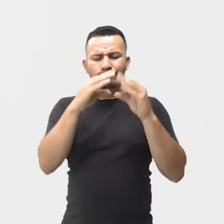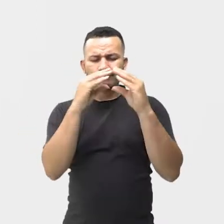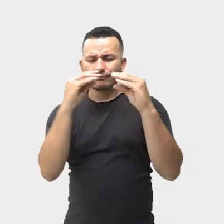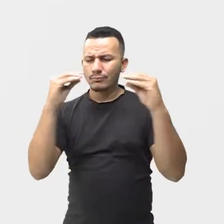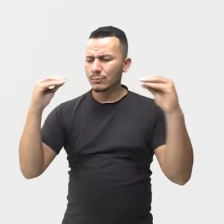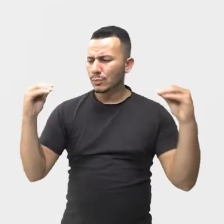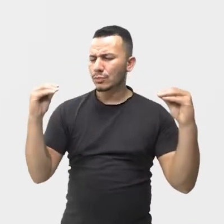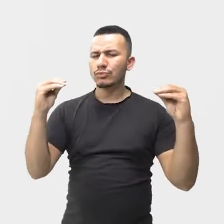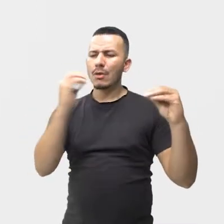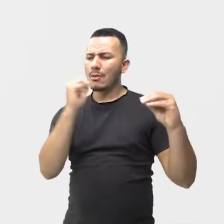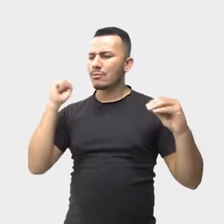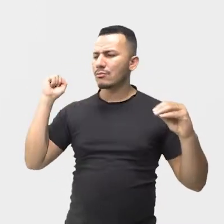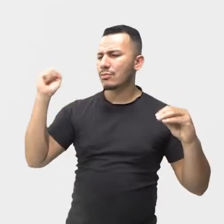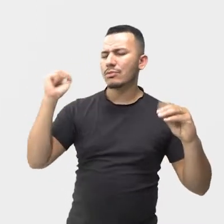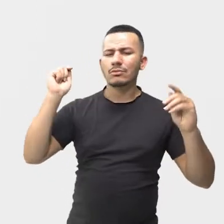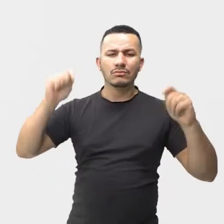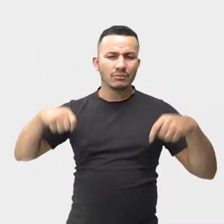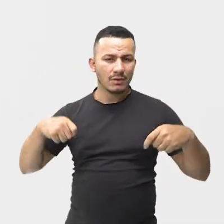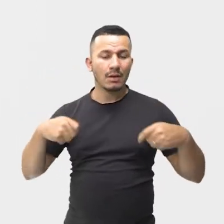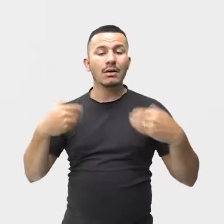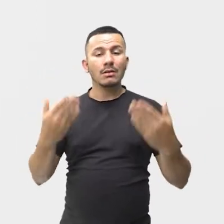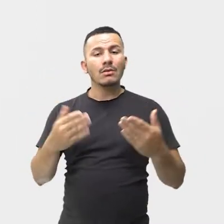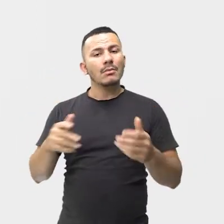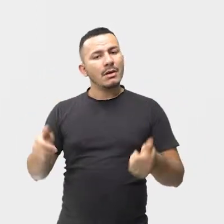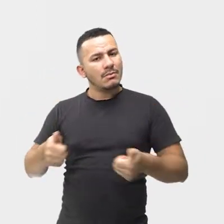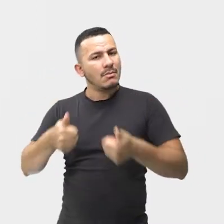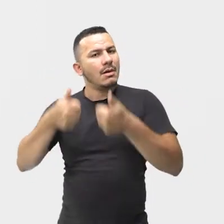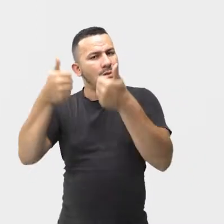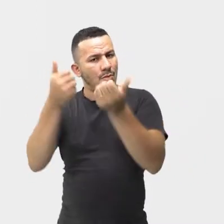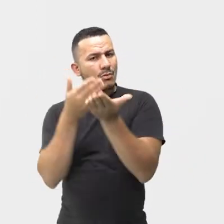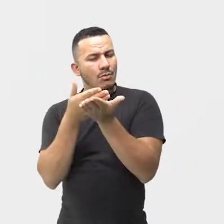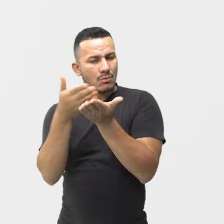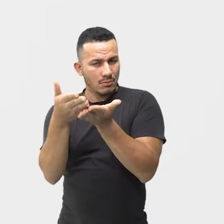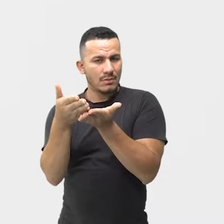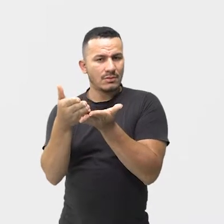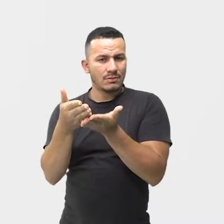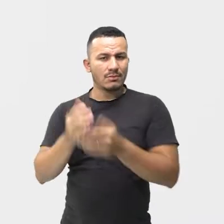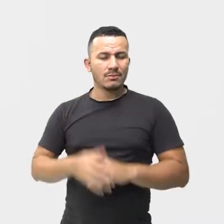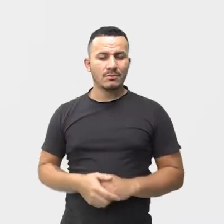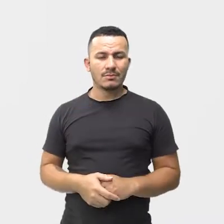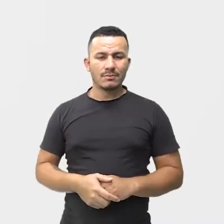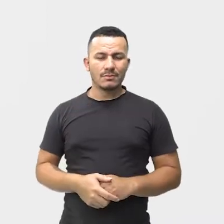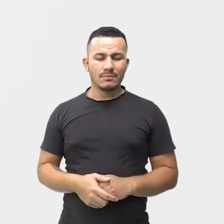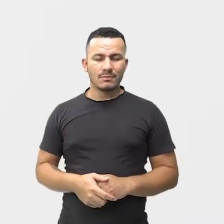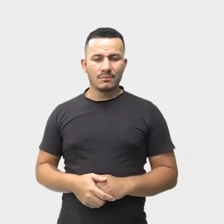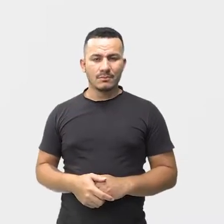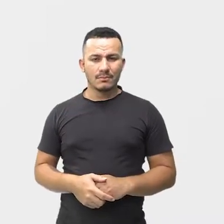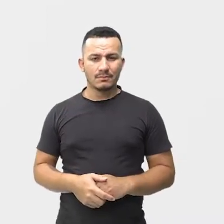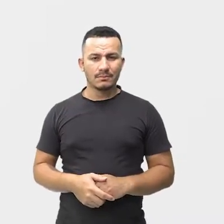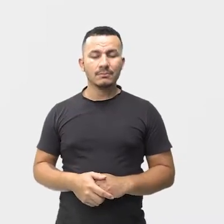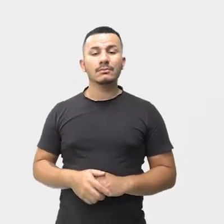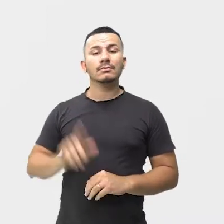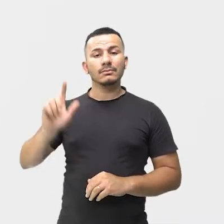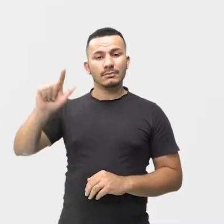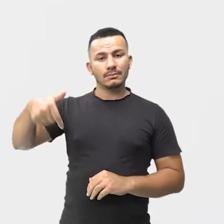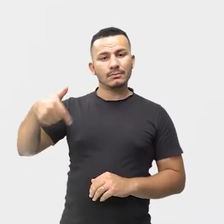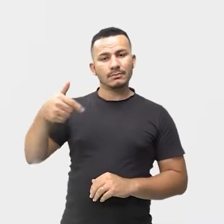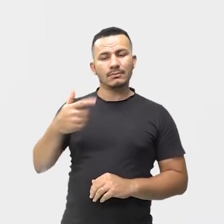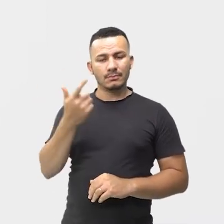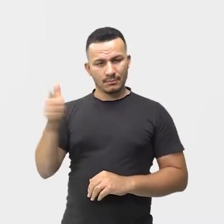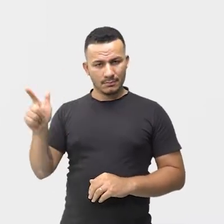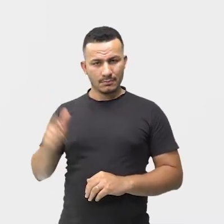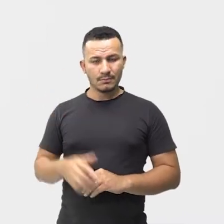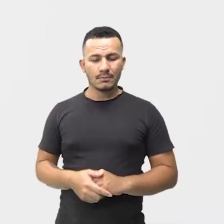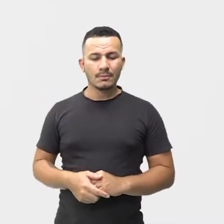fossem pontiagudos. Então, ele começou a melhorar um pouco a sobrevivência do grupo. E depois a gente